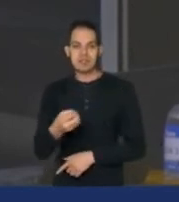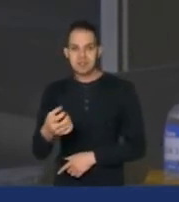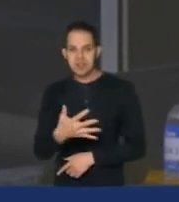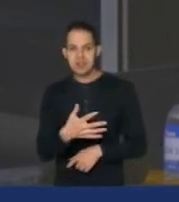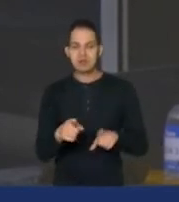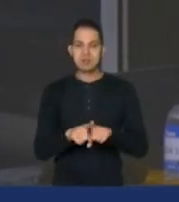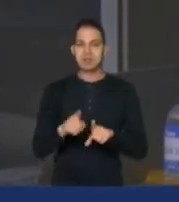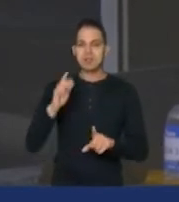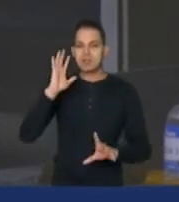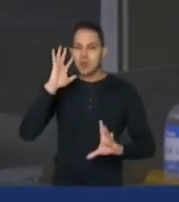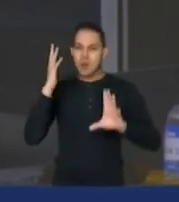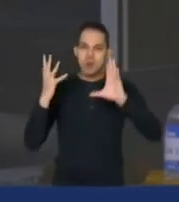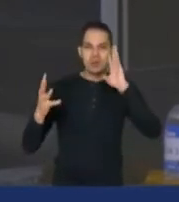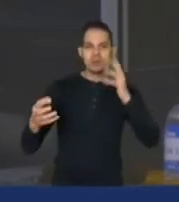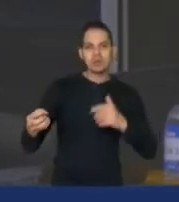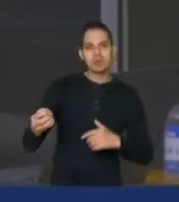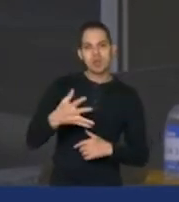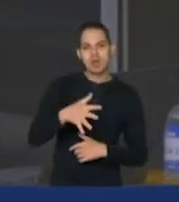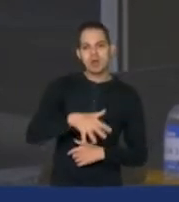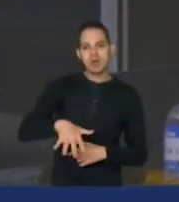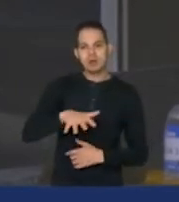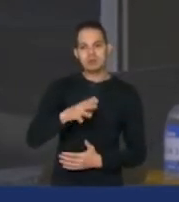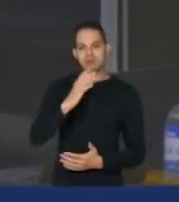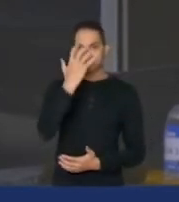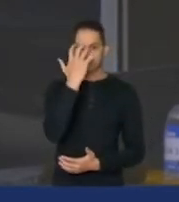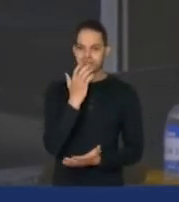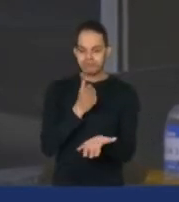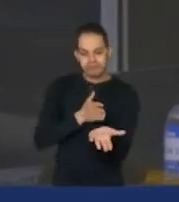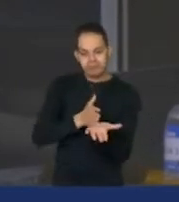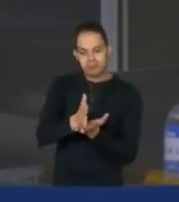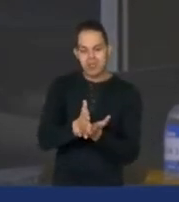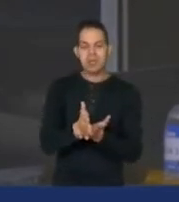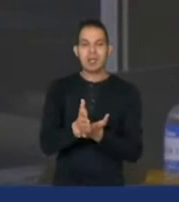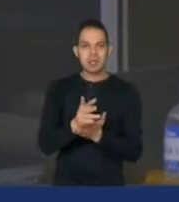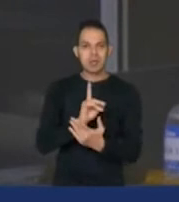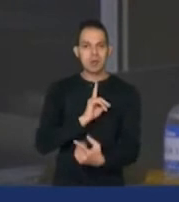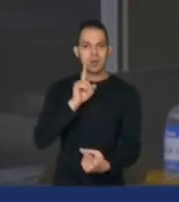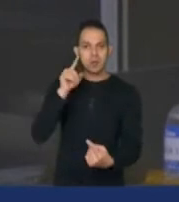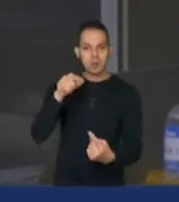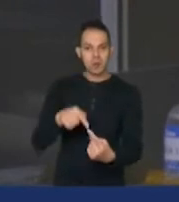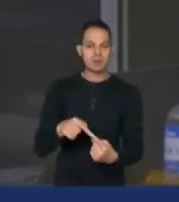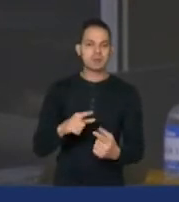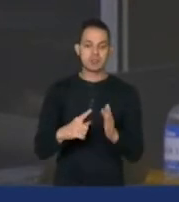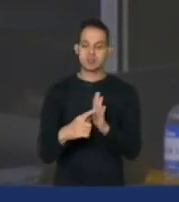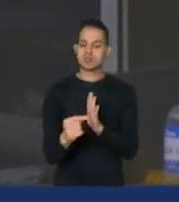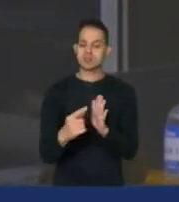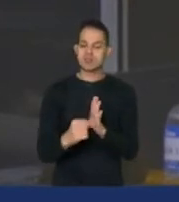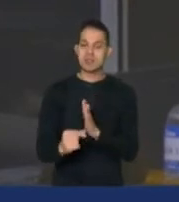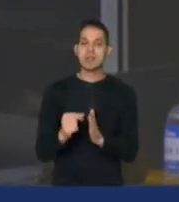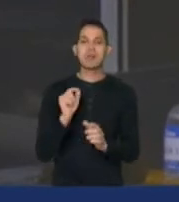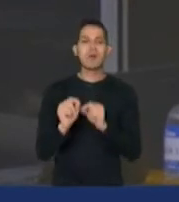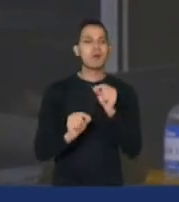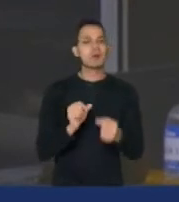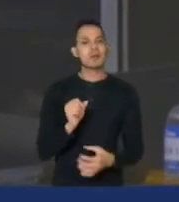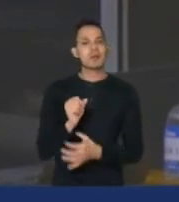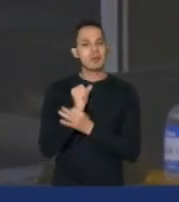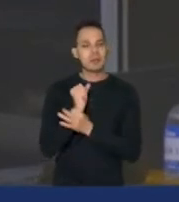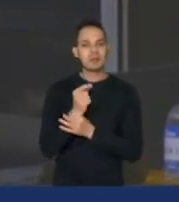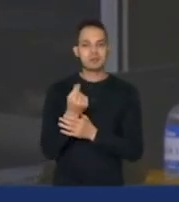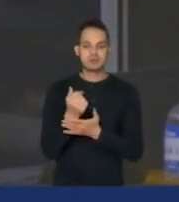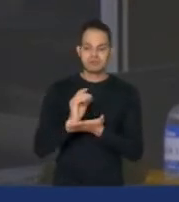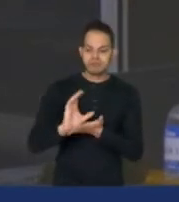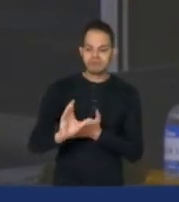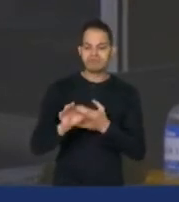soluções para o mercado a sério. E é exatamente esse o objetivo do destaque, garantir que esse investimento seja